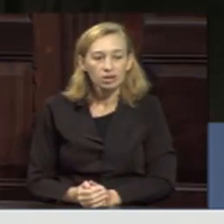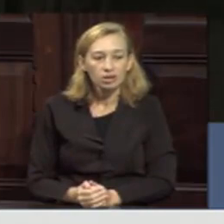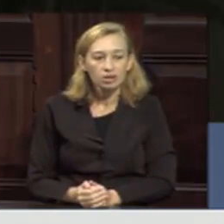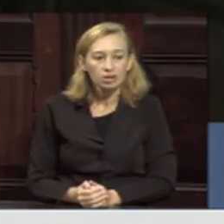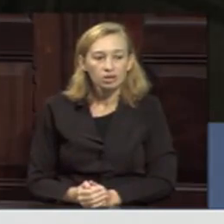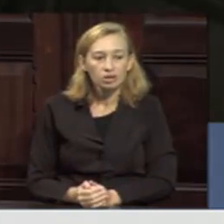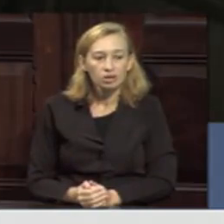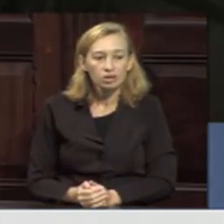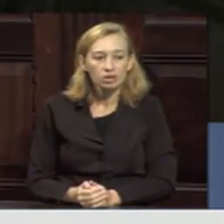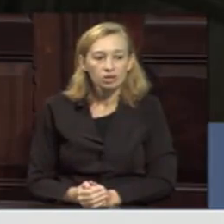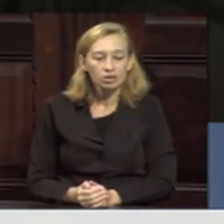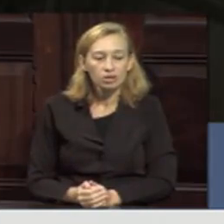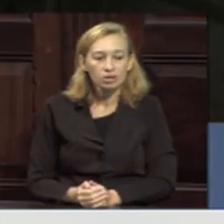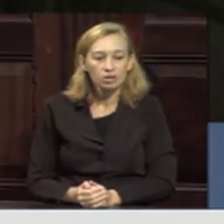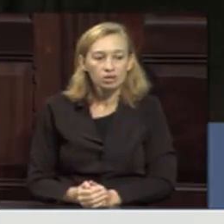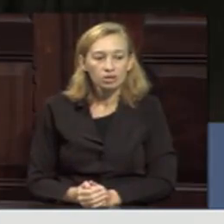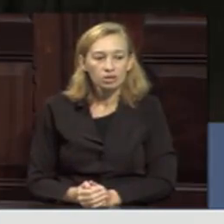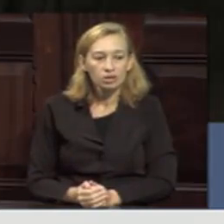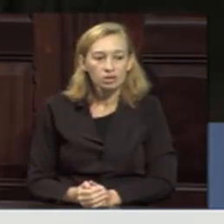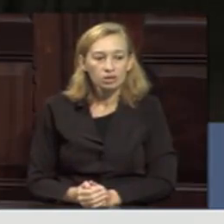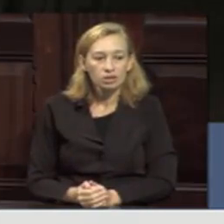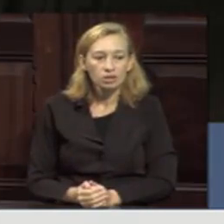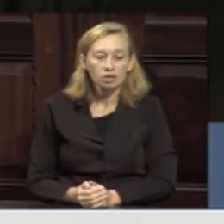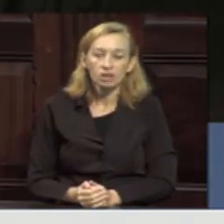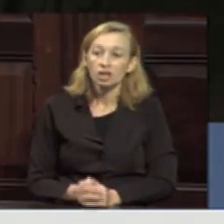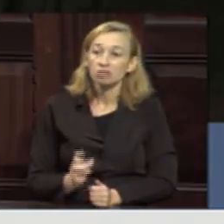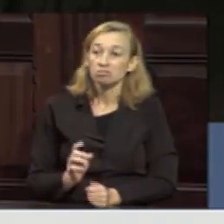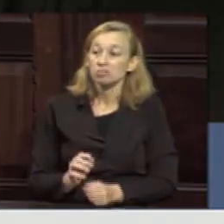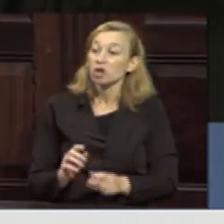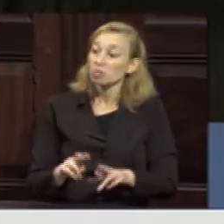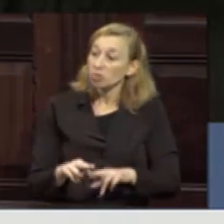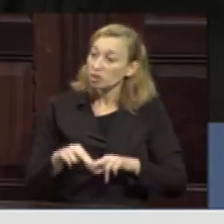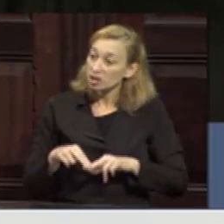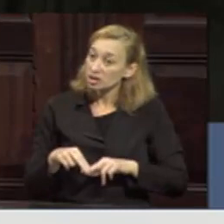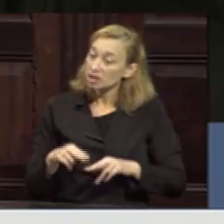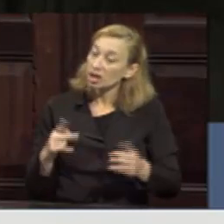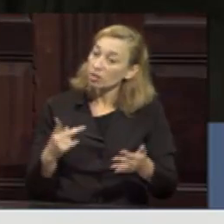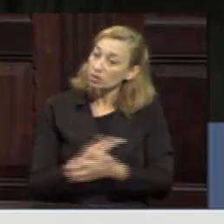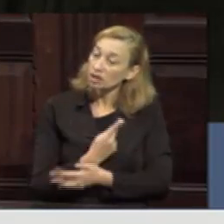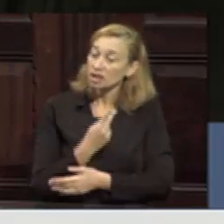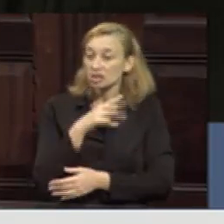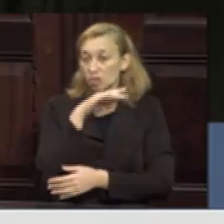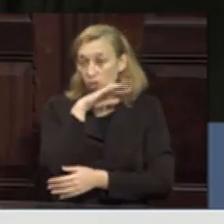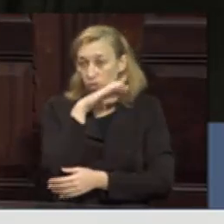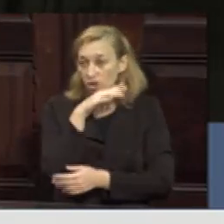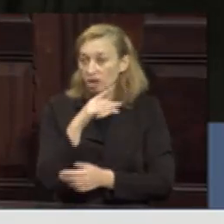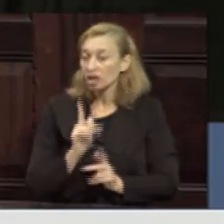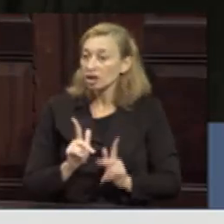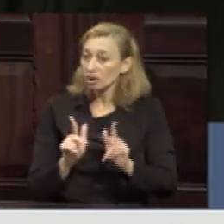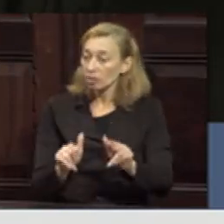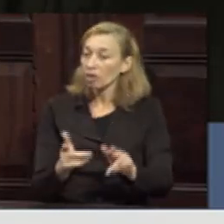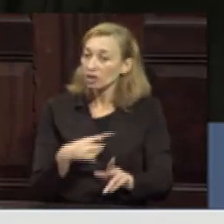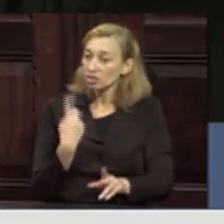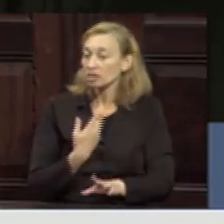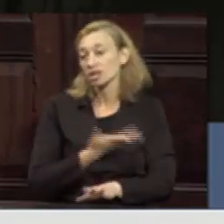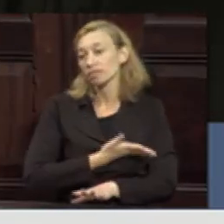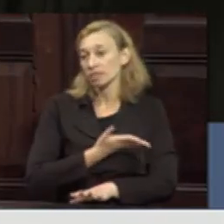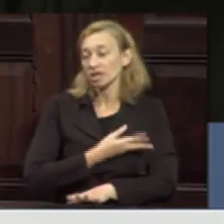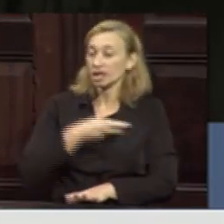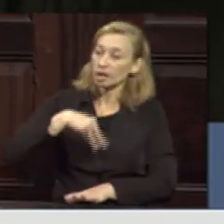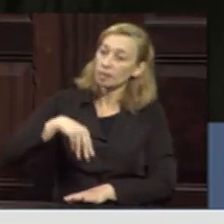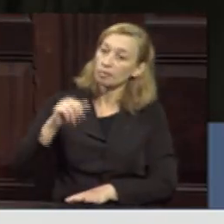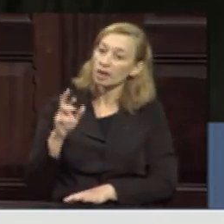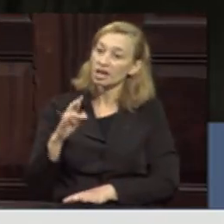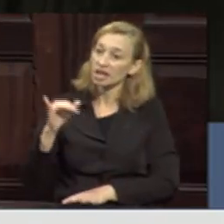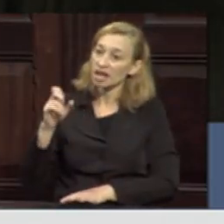que ajuda a propiciar execuções bárbaras, como a sofrida pela vereadora Marielle e pelo